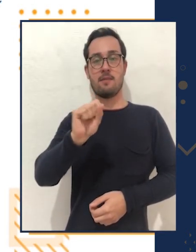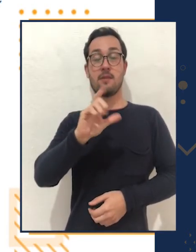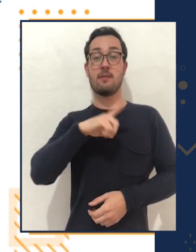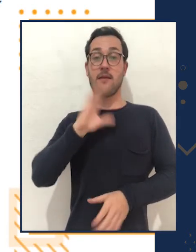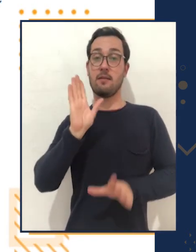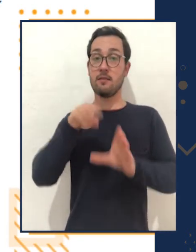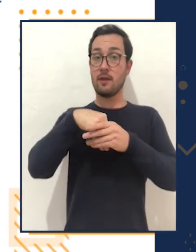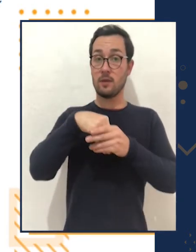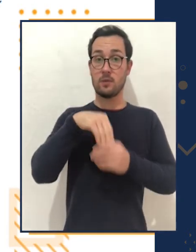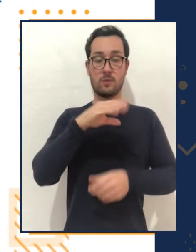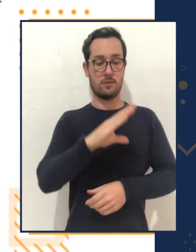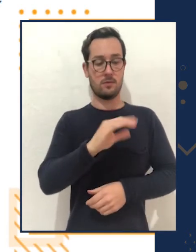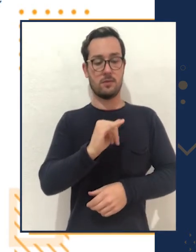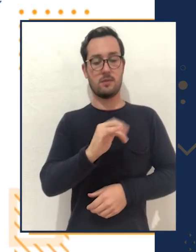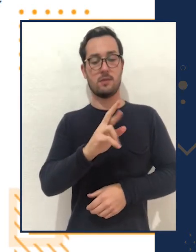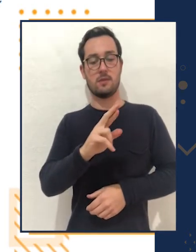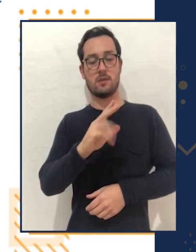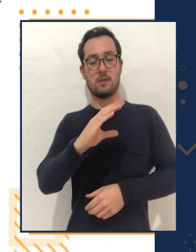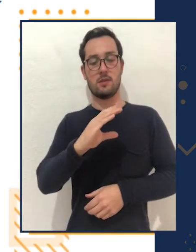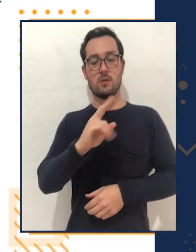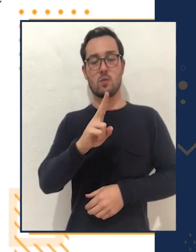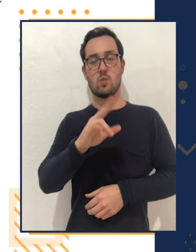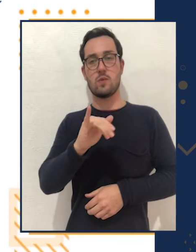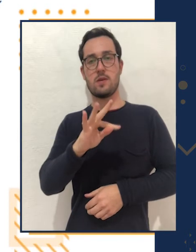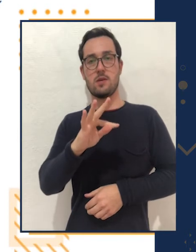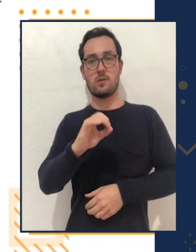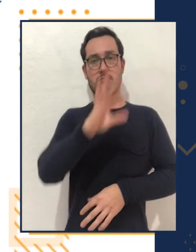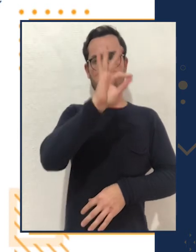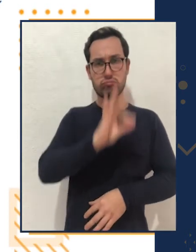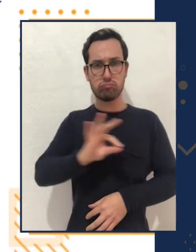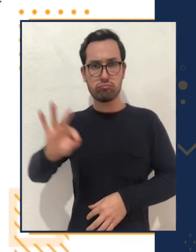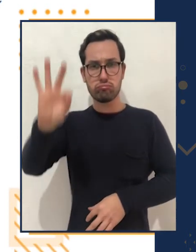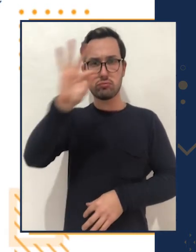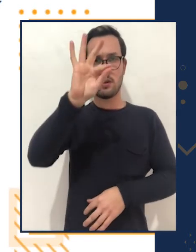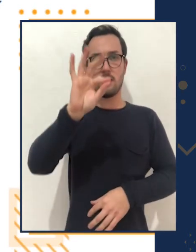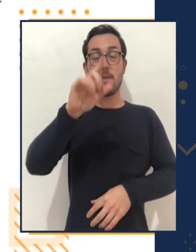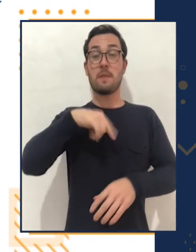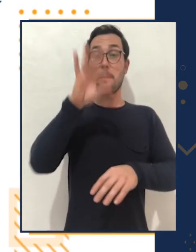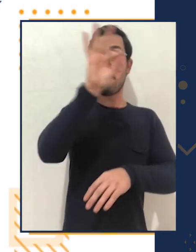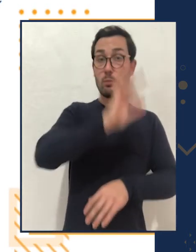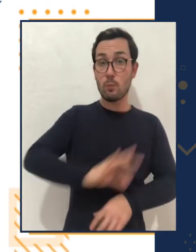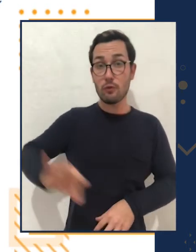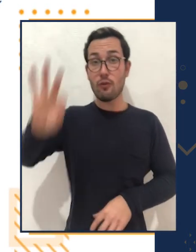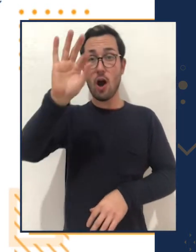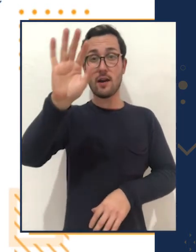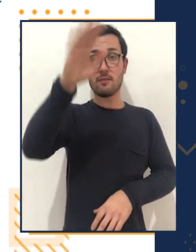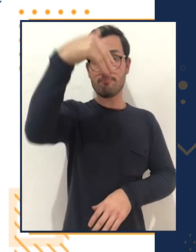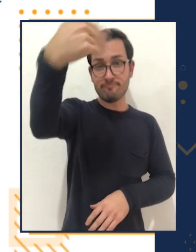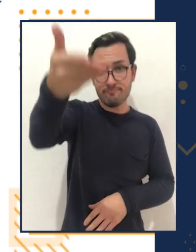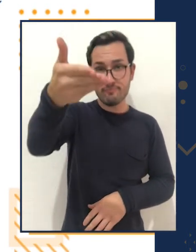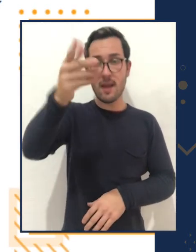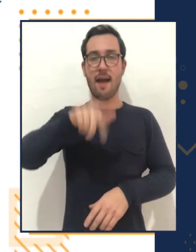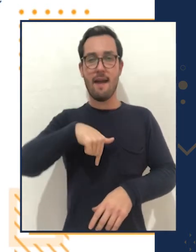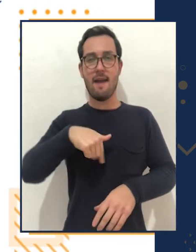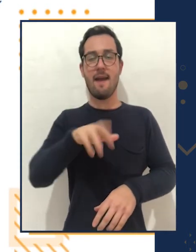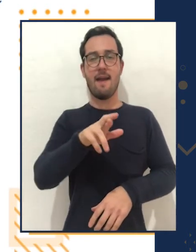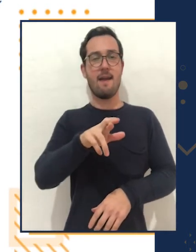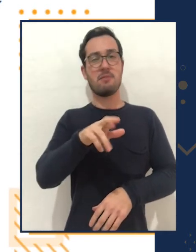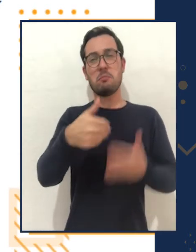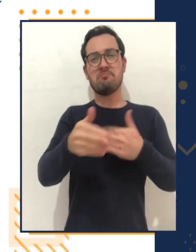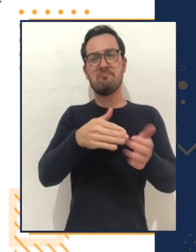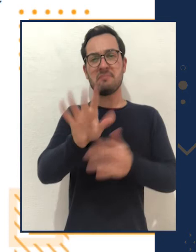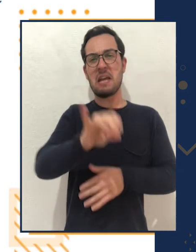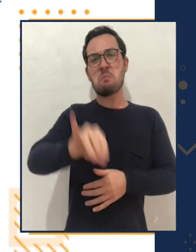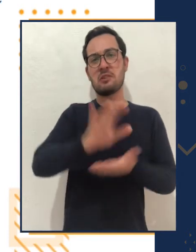maior. Então nós temos uma malha aqui, que passa nesse ponto aqui do circuito, uma